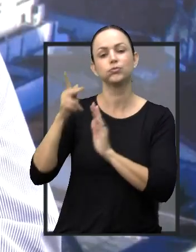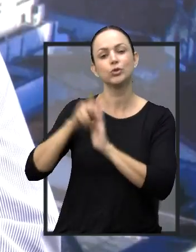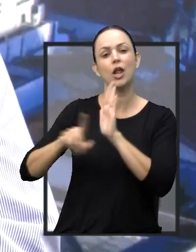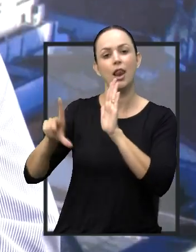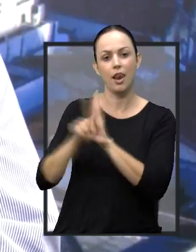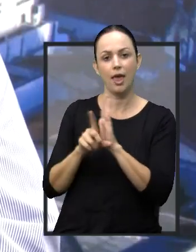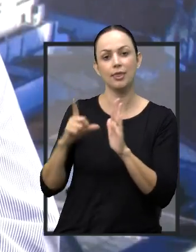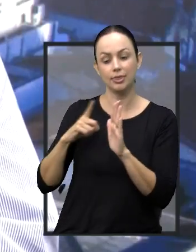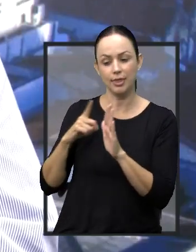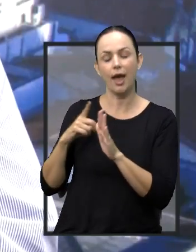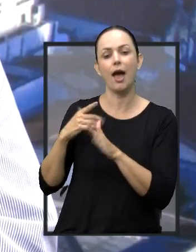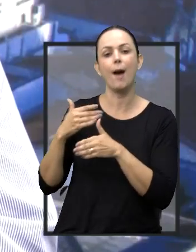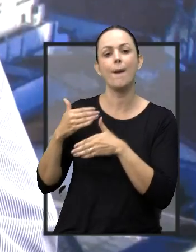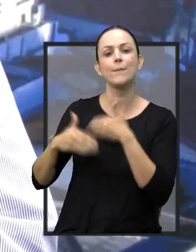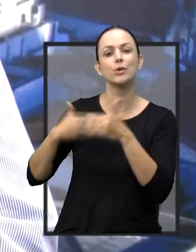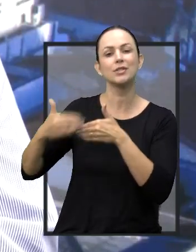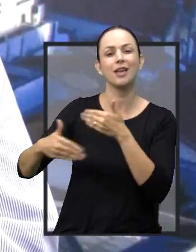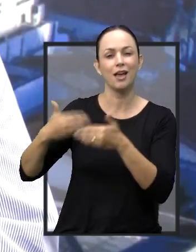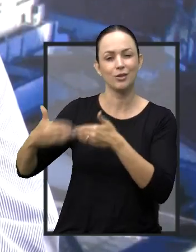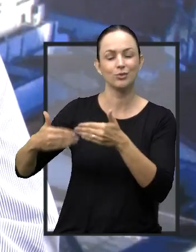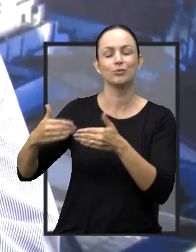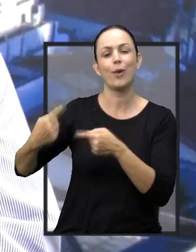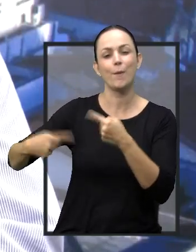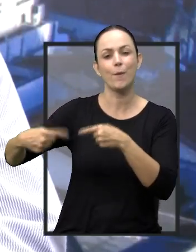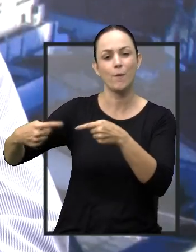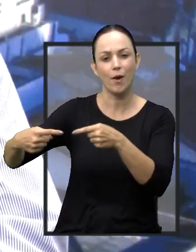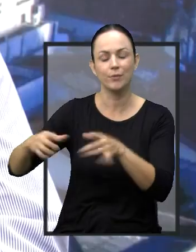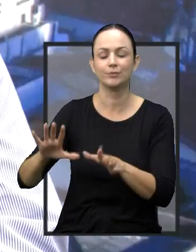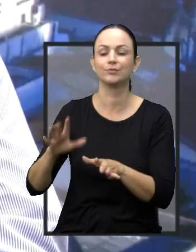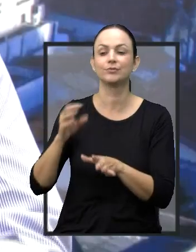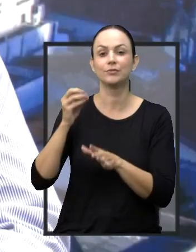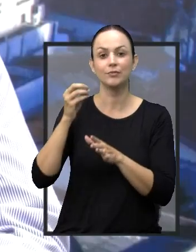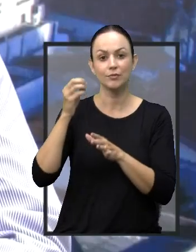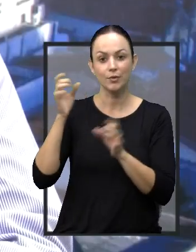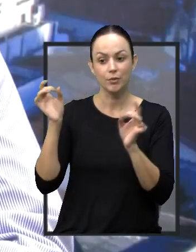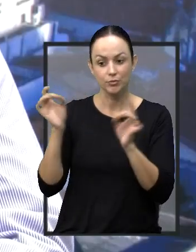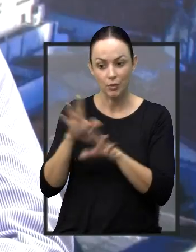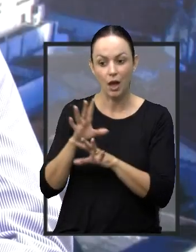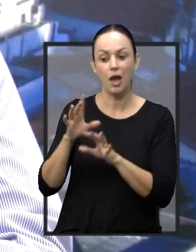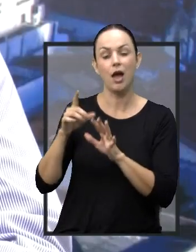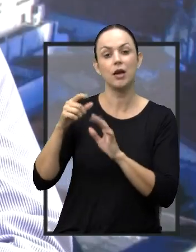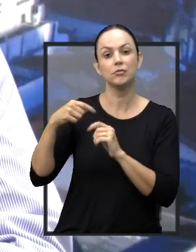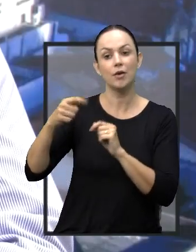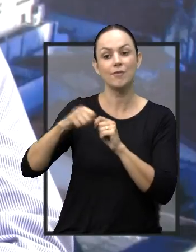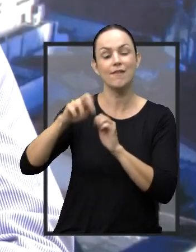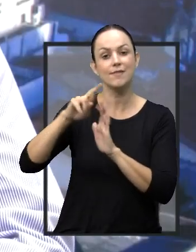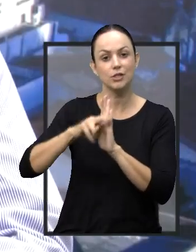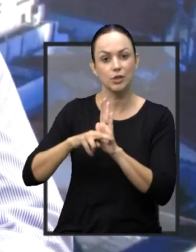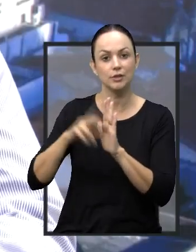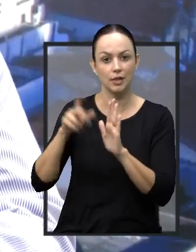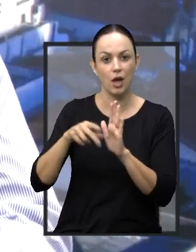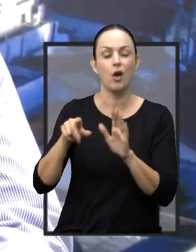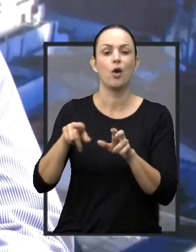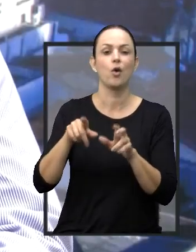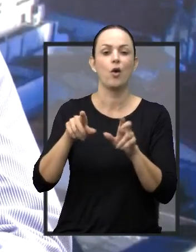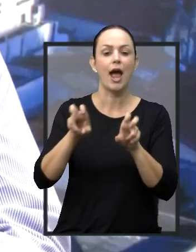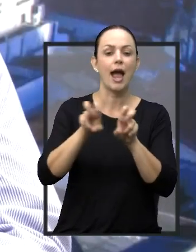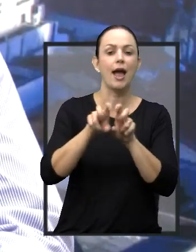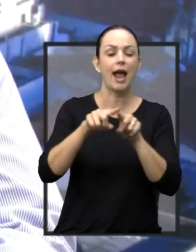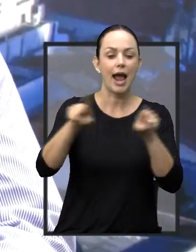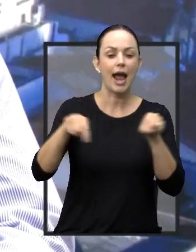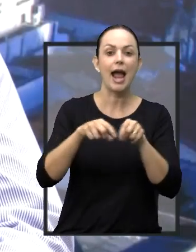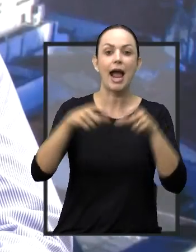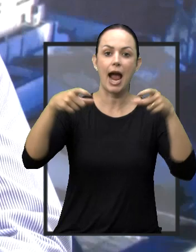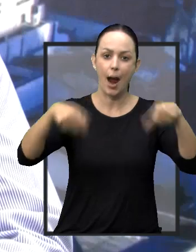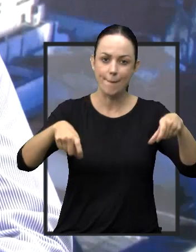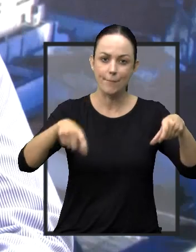casa, buscando aí regulamentar essa questão. Então, para o Varziano de futebol de campo ficou ilimitado, tanto